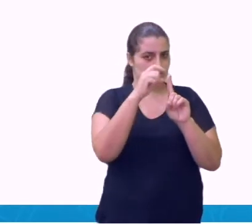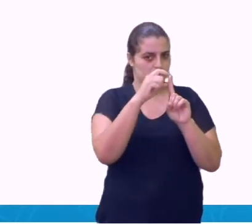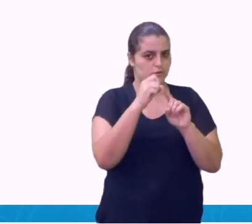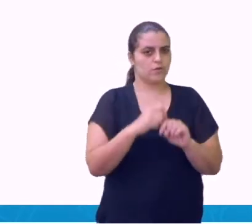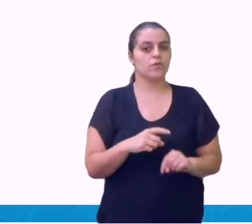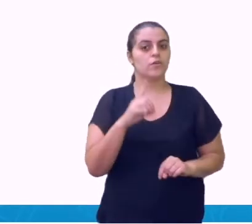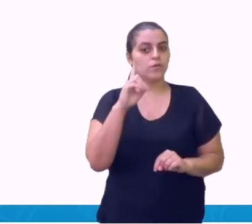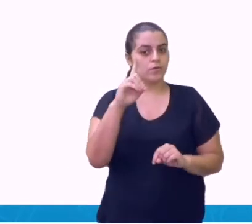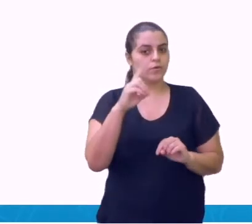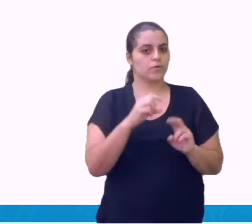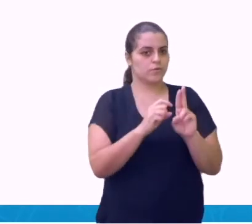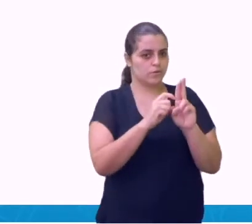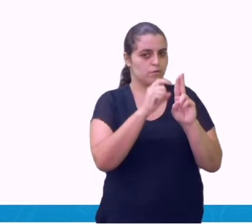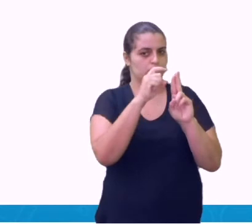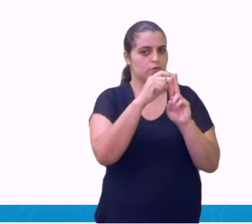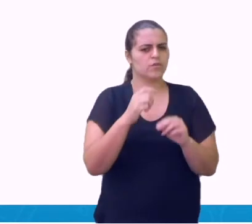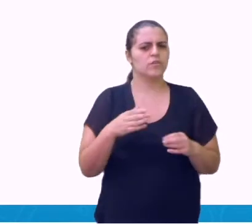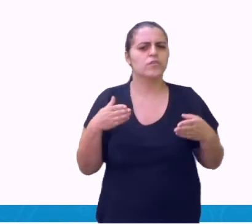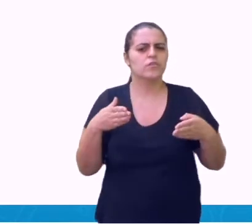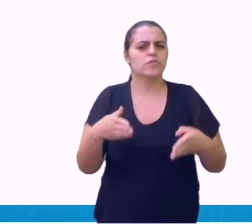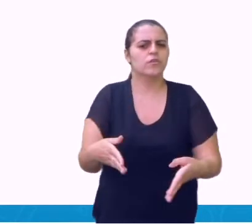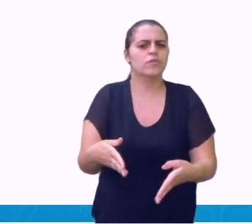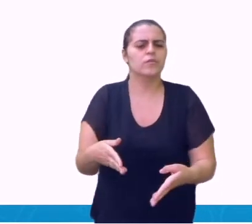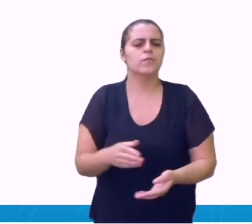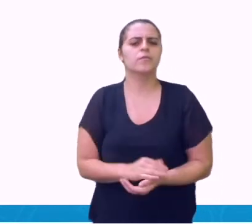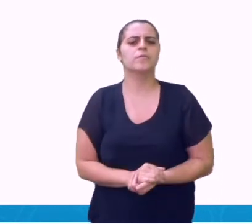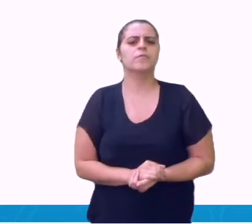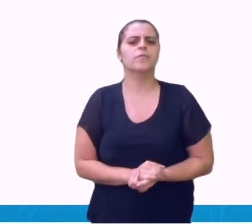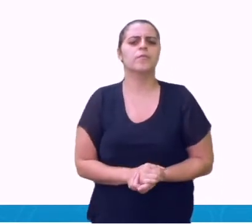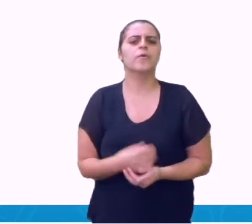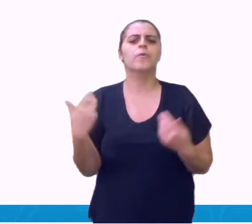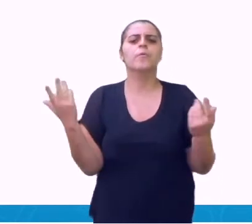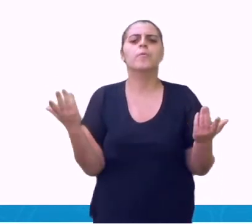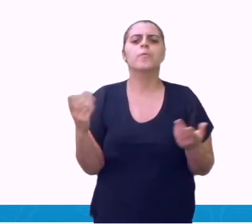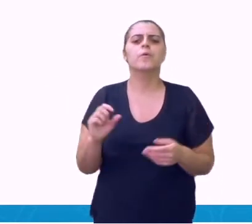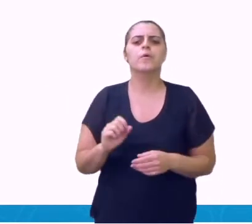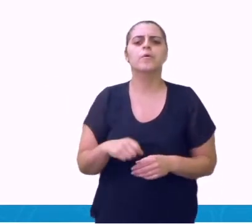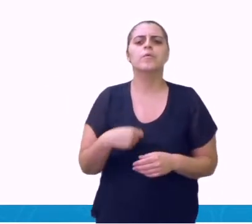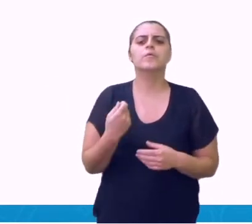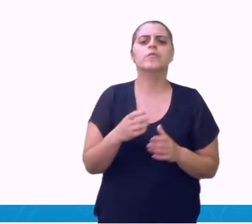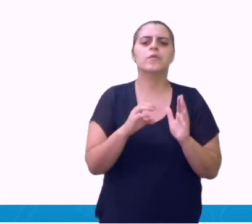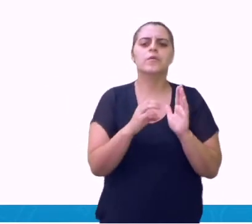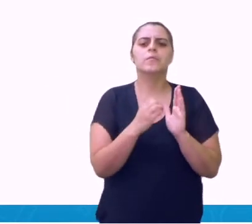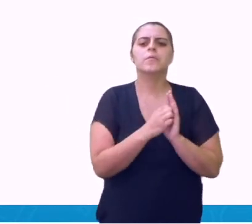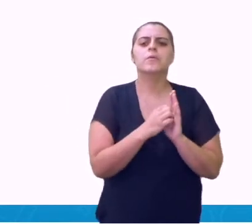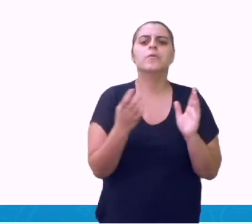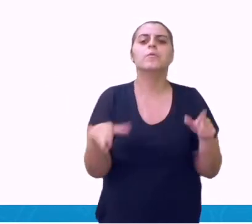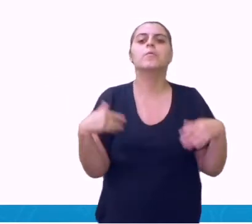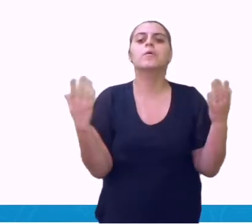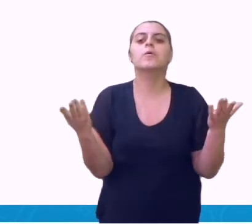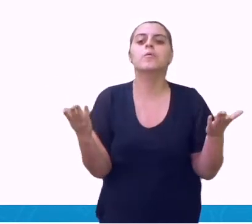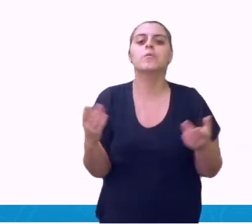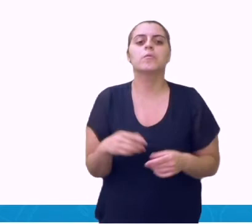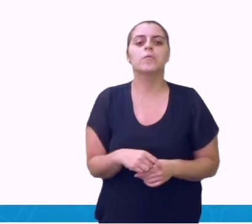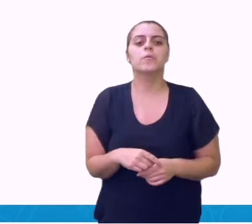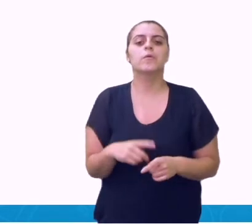uma dezena. Se chegaram, qual que é o sinal? O sinal é de